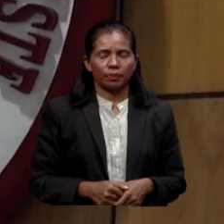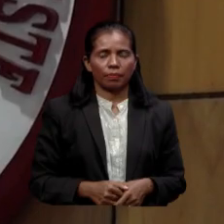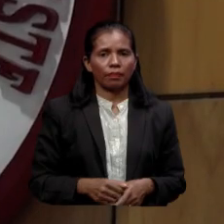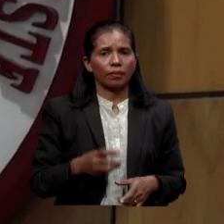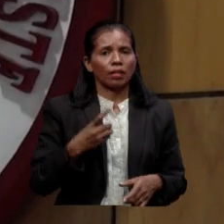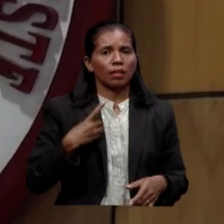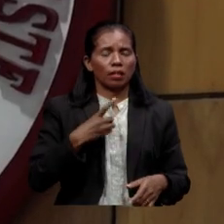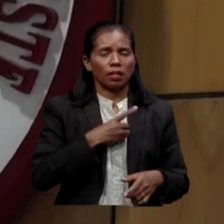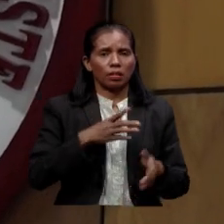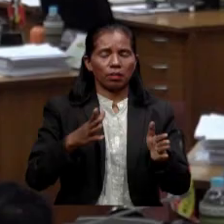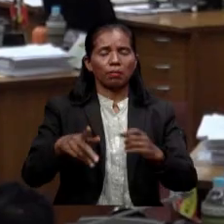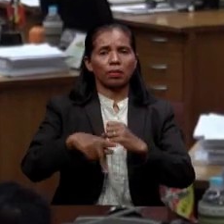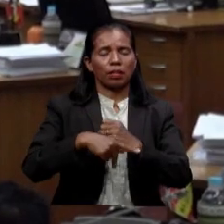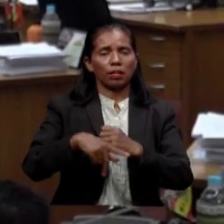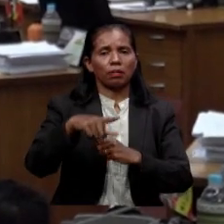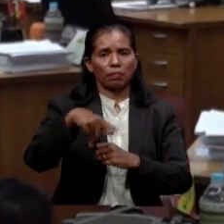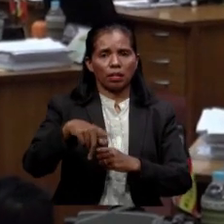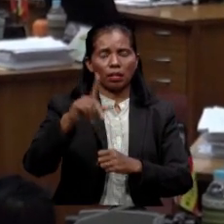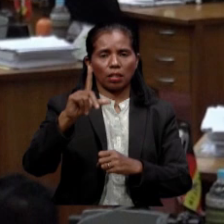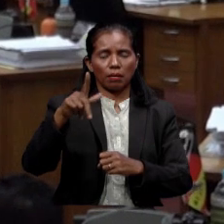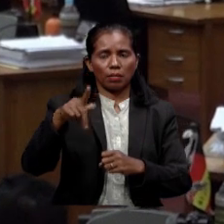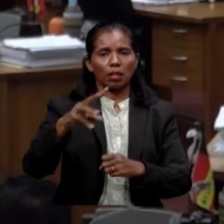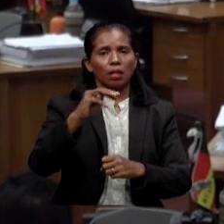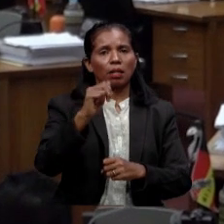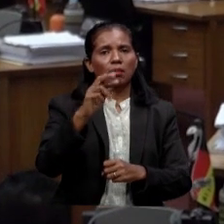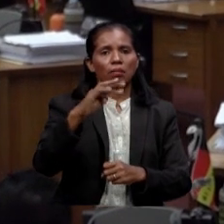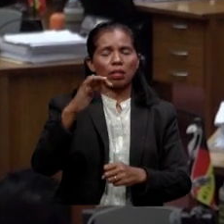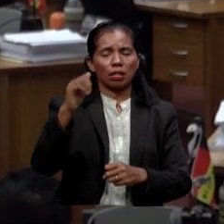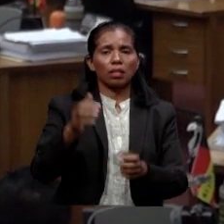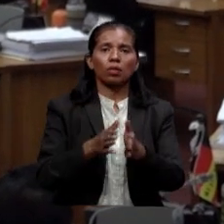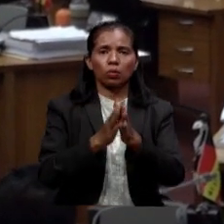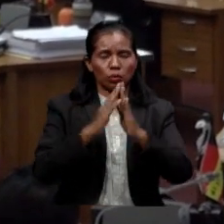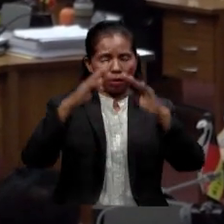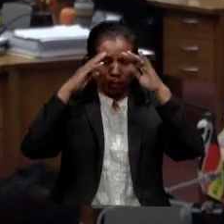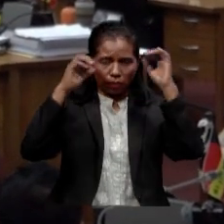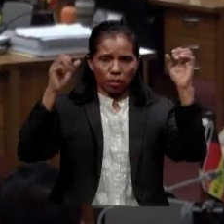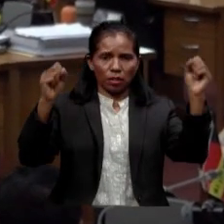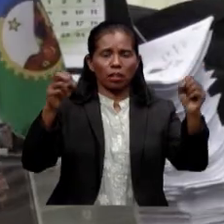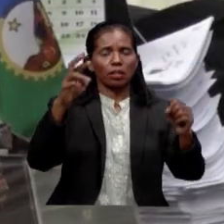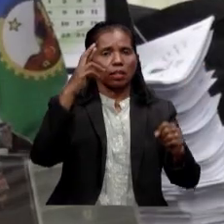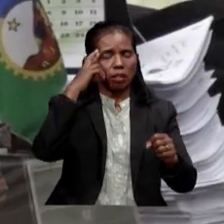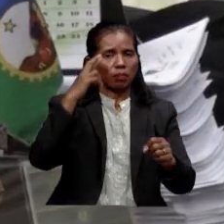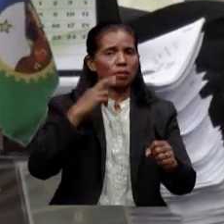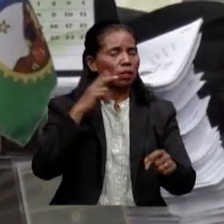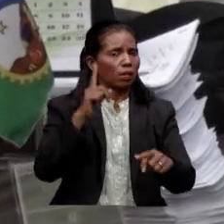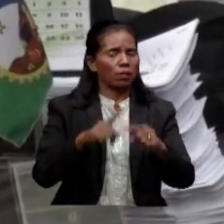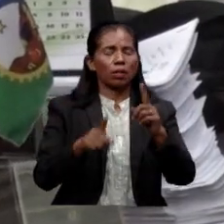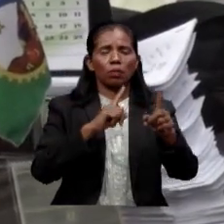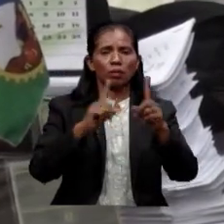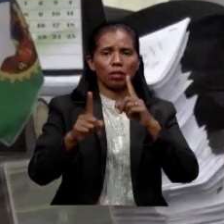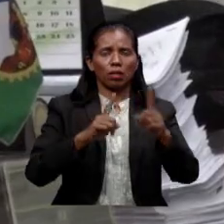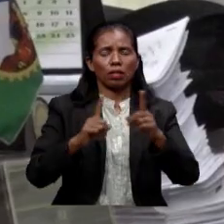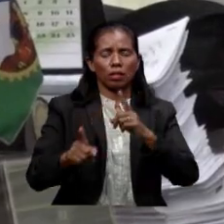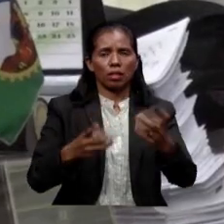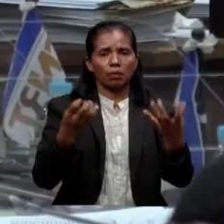Deputada Bancada Partido Libertação Popular, Maria Angelina Sarmento, russo Presidente da República, atula bela intervém Serviço